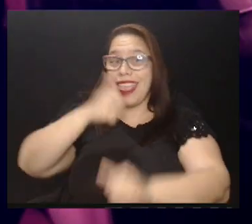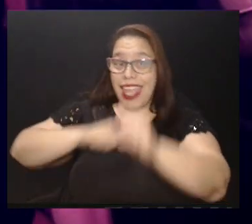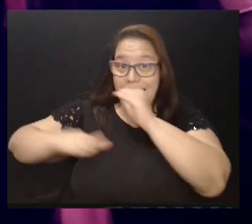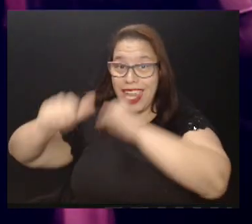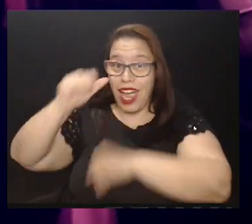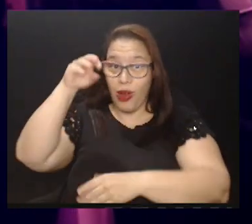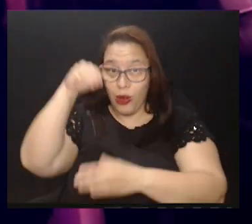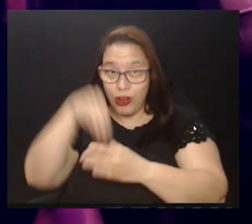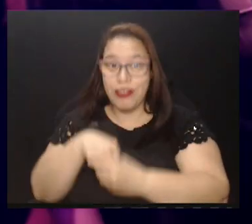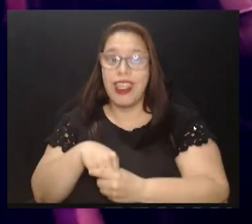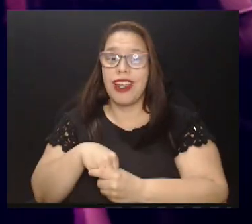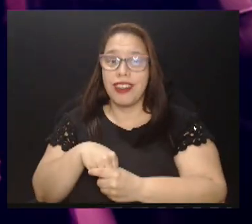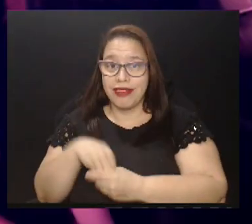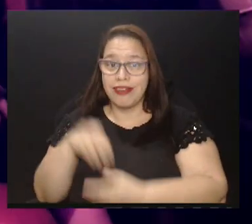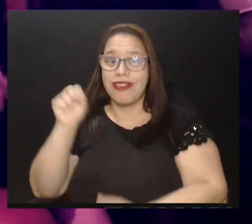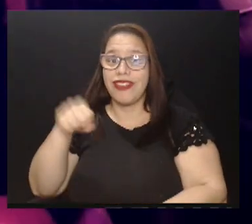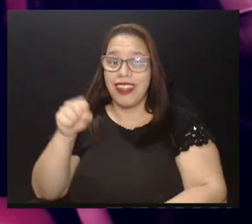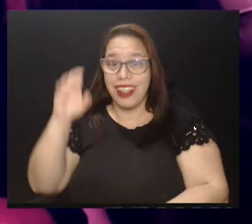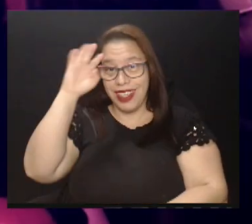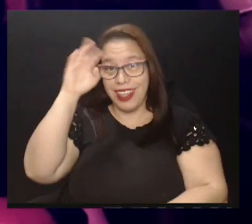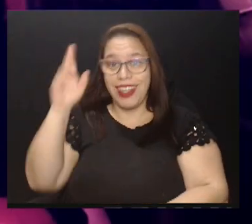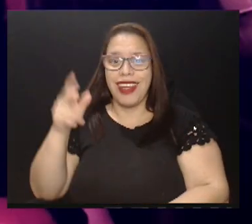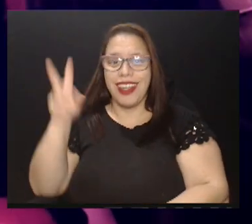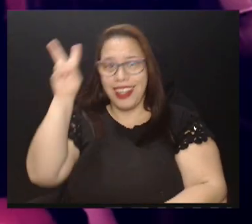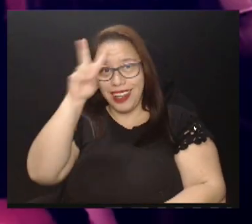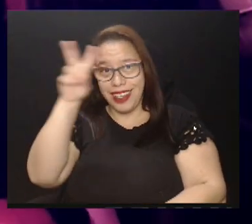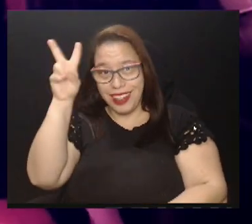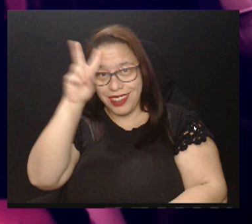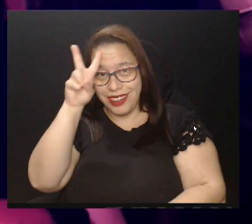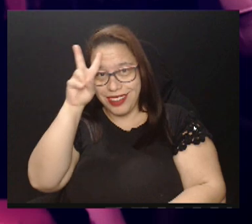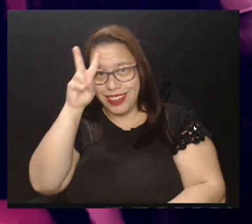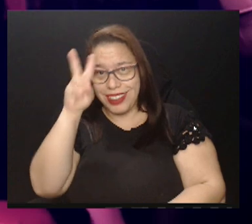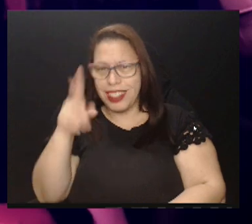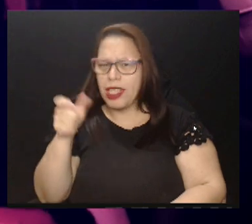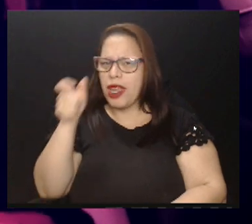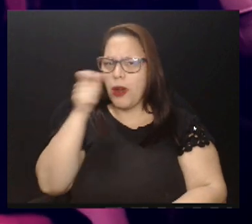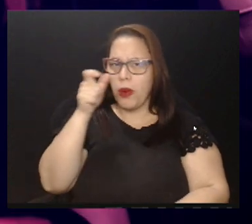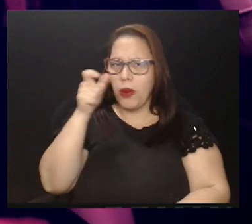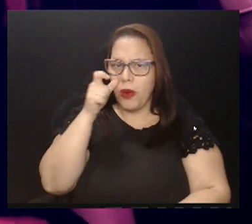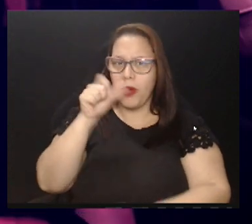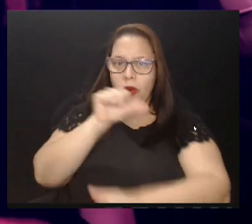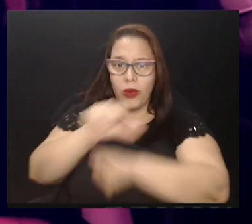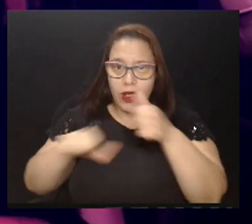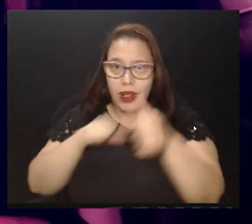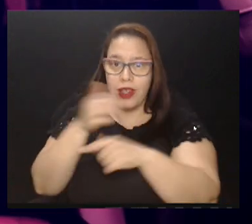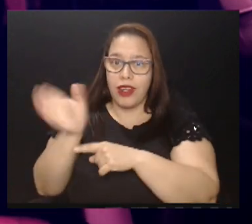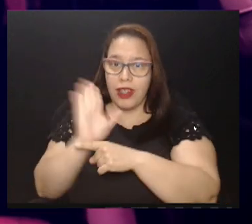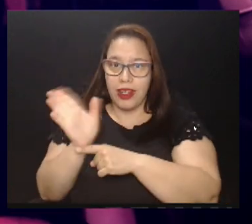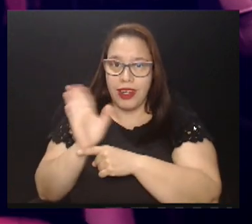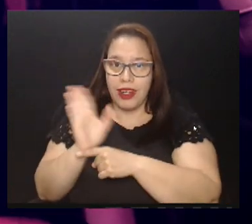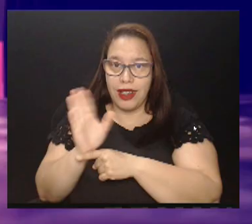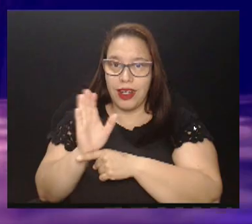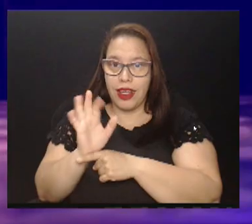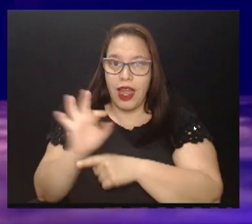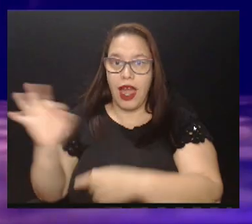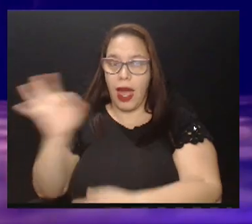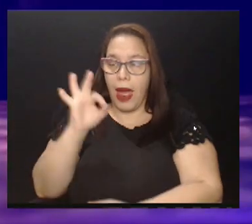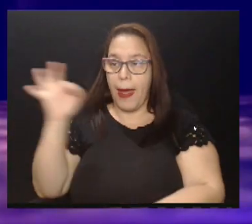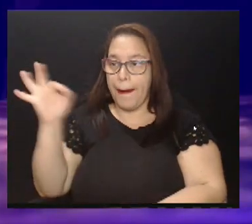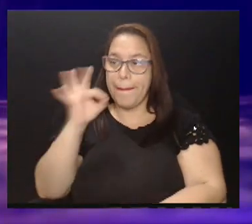achei aquela história Virou filme. tão interessante que eu transformei num filme chamado Abelha Rainha, que é uma senhora